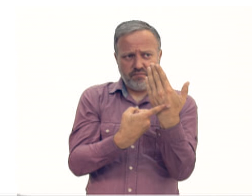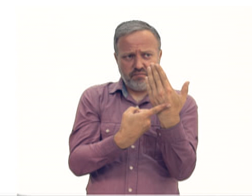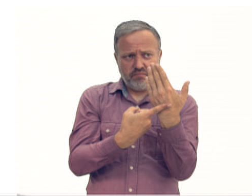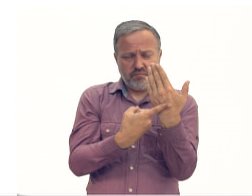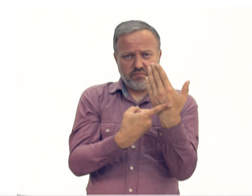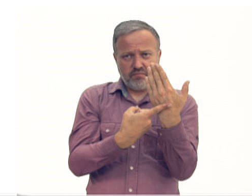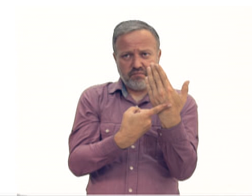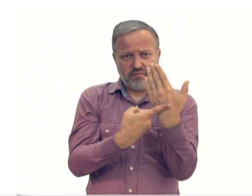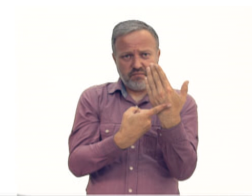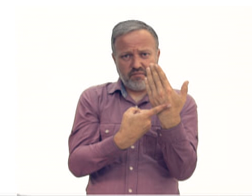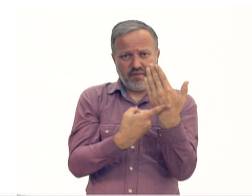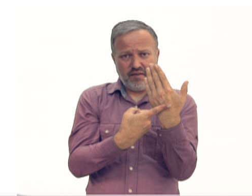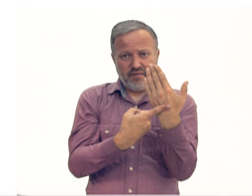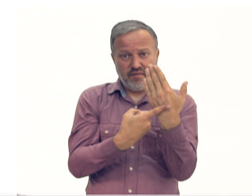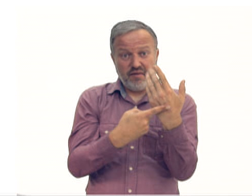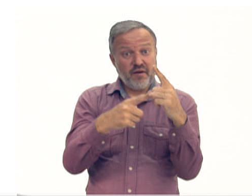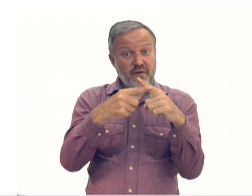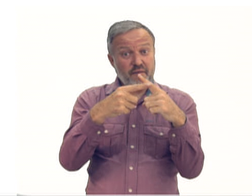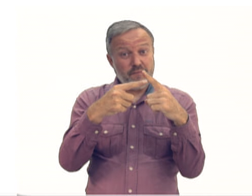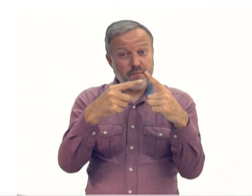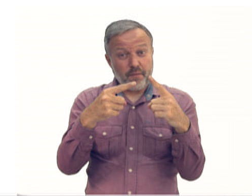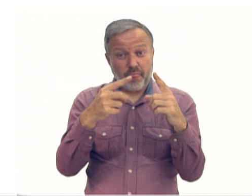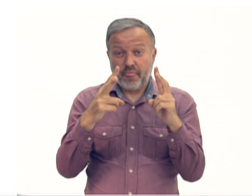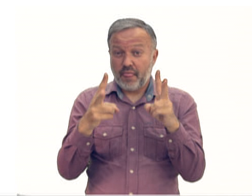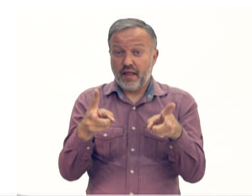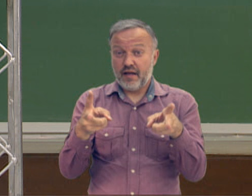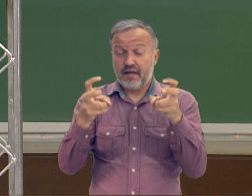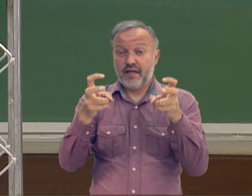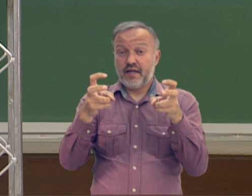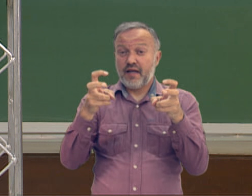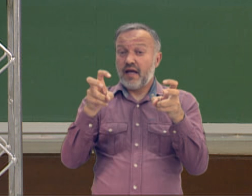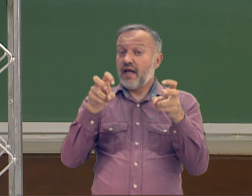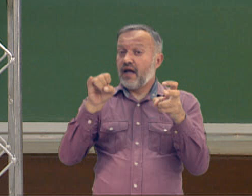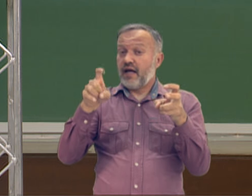puramente ficcional e tradição oral.